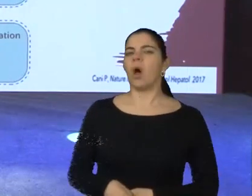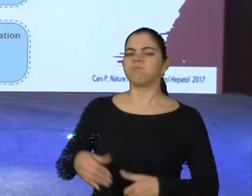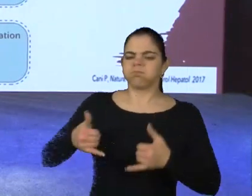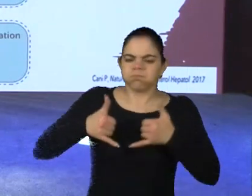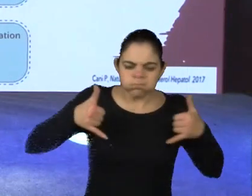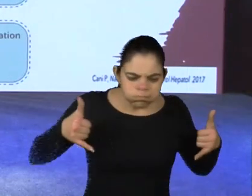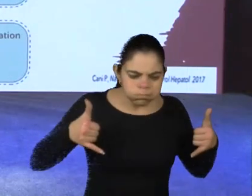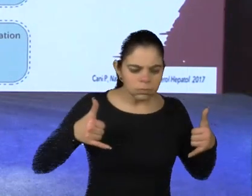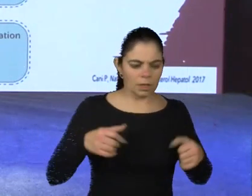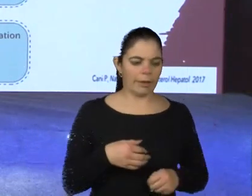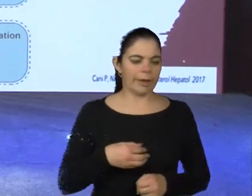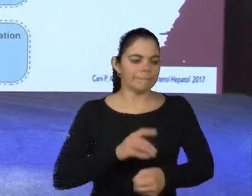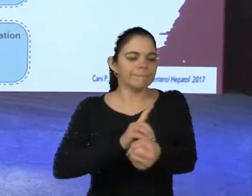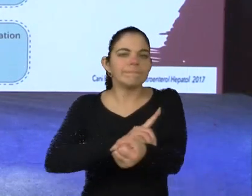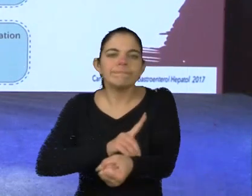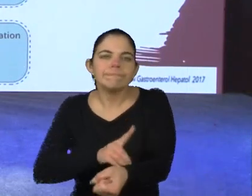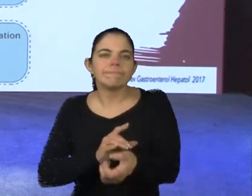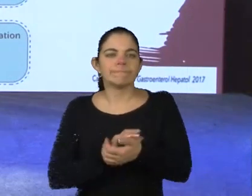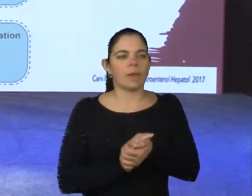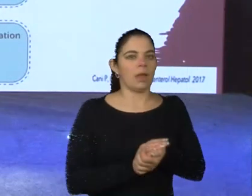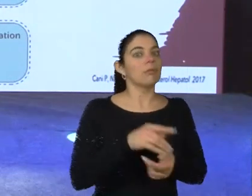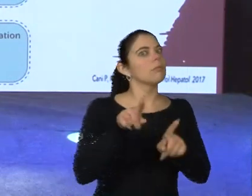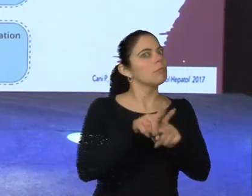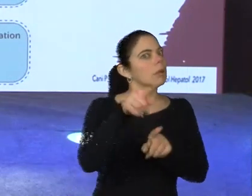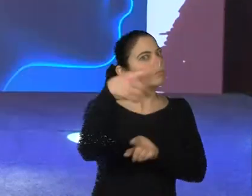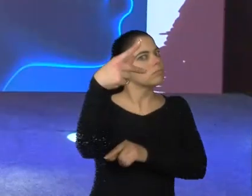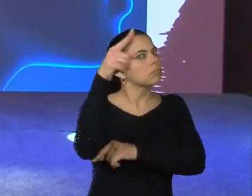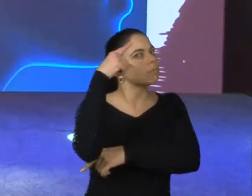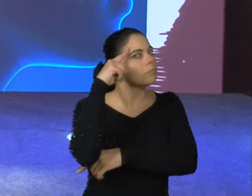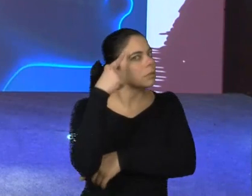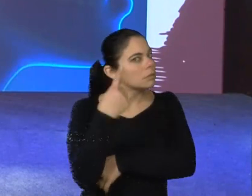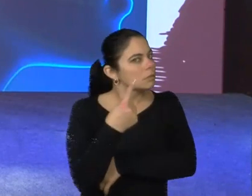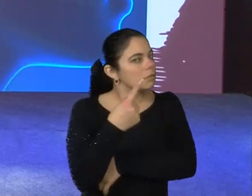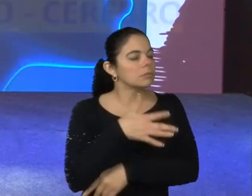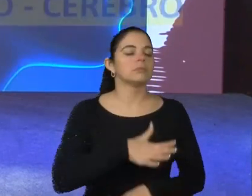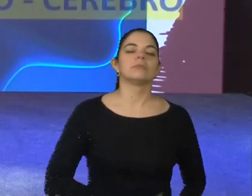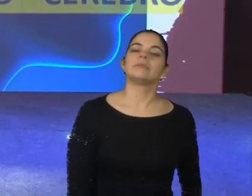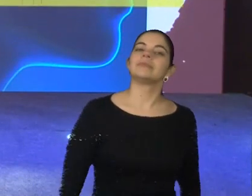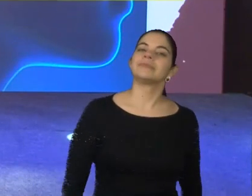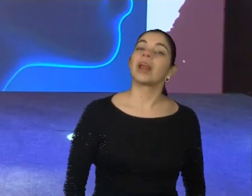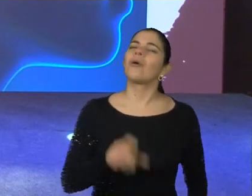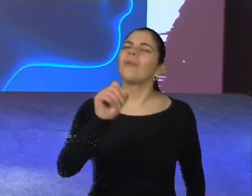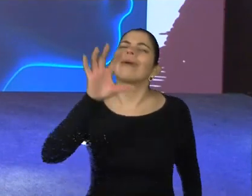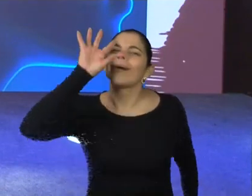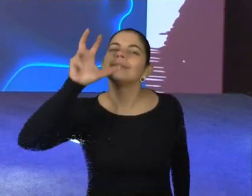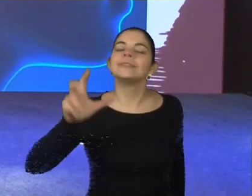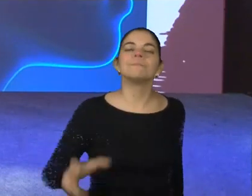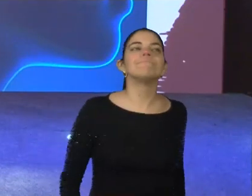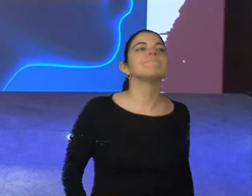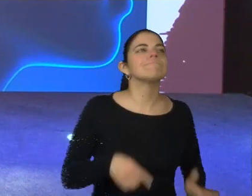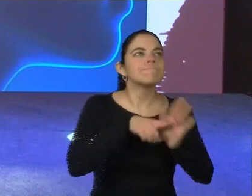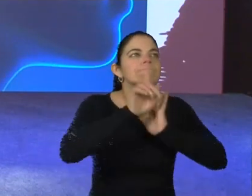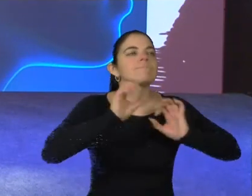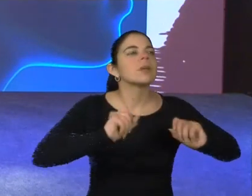diabetes, aos seus pensamentos. Então, como que isso funciona? Existe um eixo que se chama